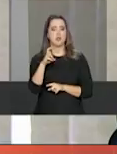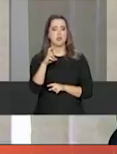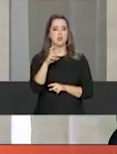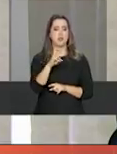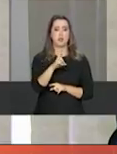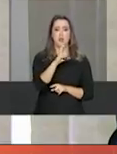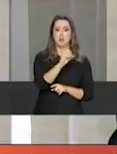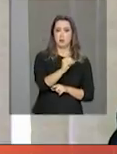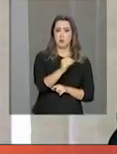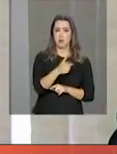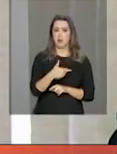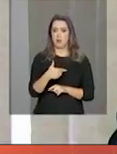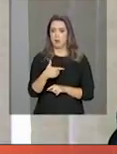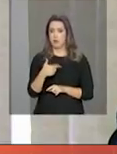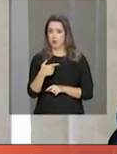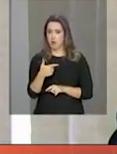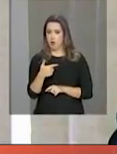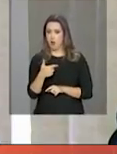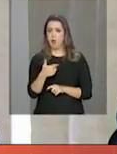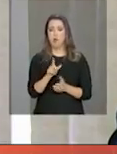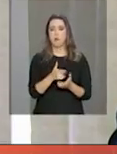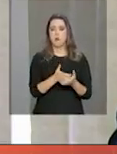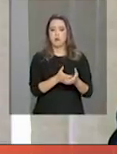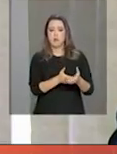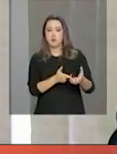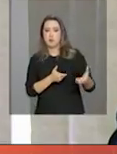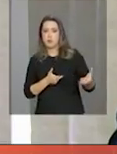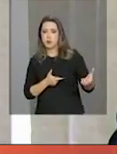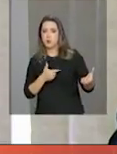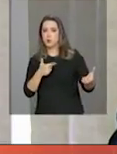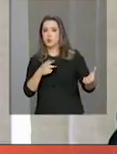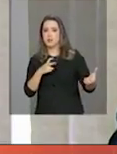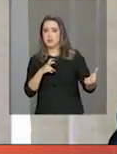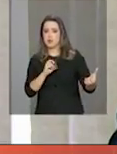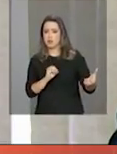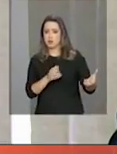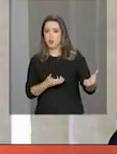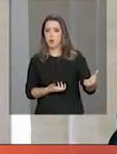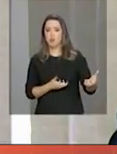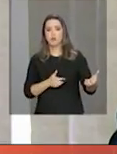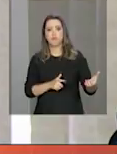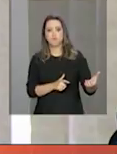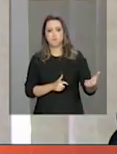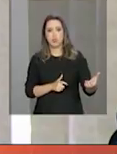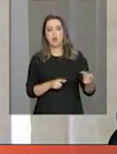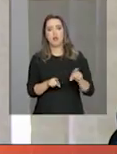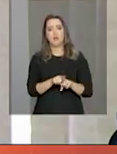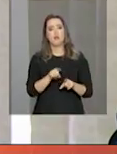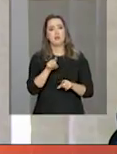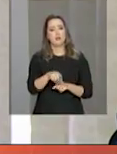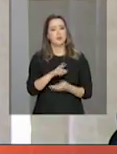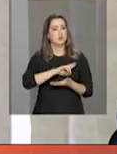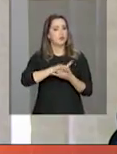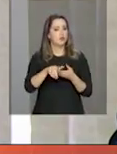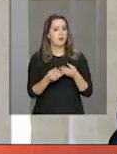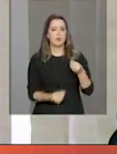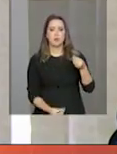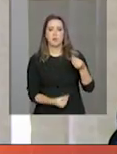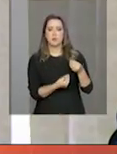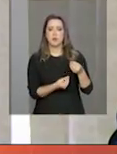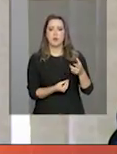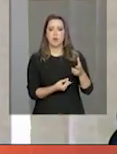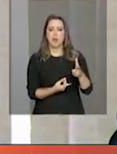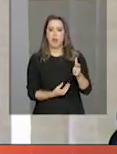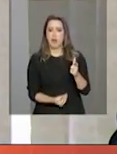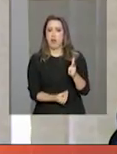curtas, 284 armas longas, 54 mil munições apreendidas, quase 3